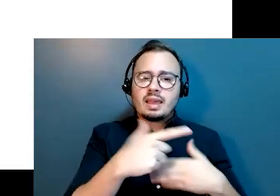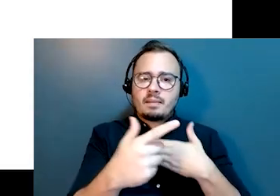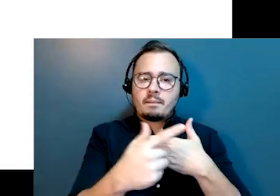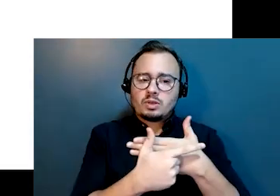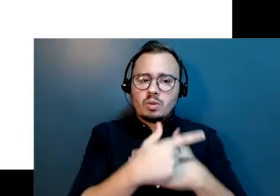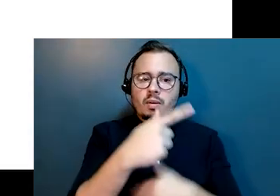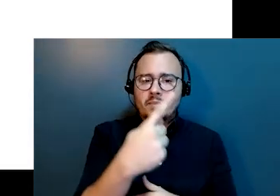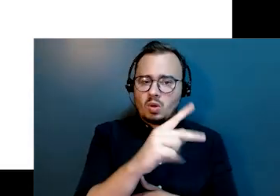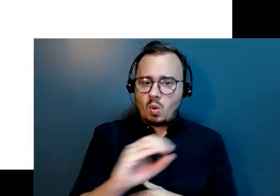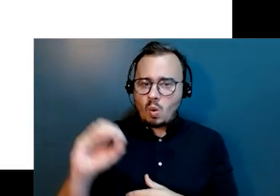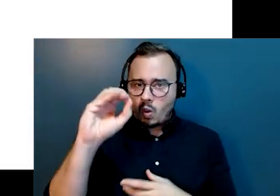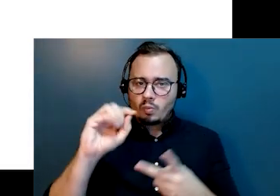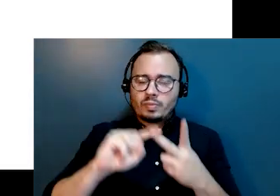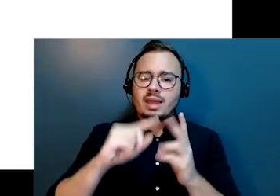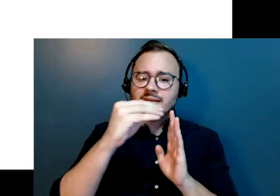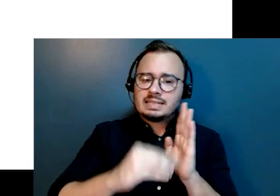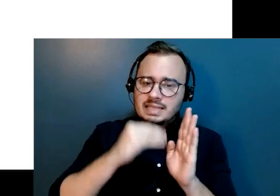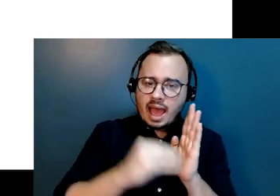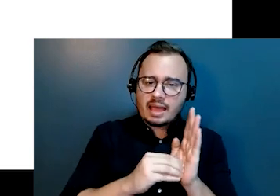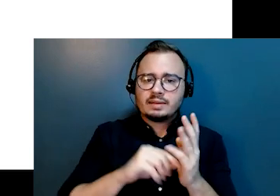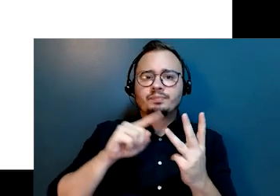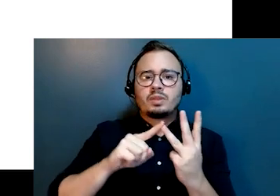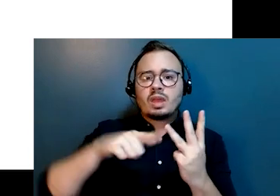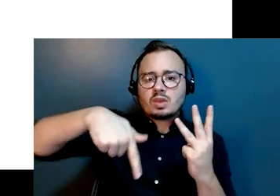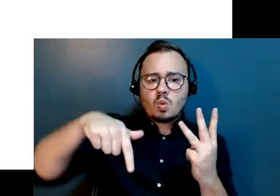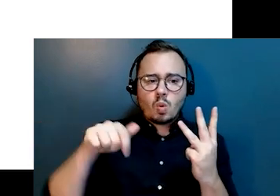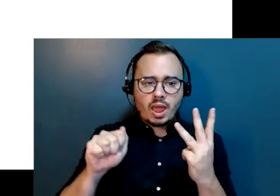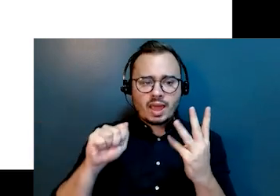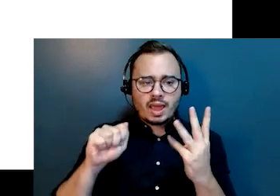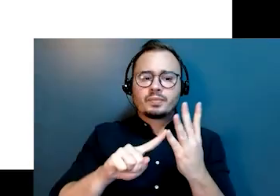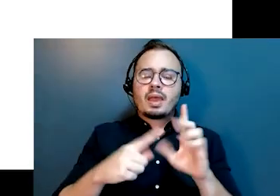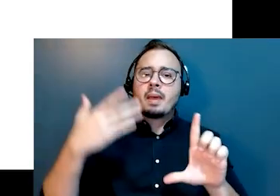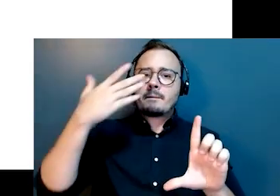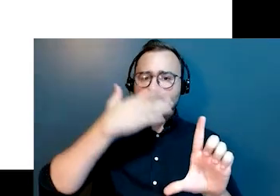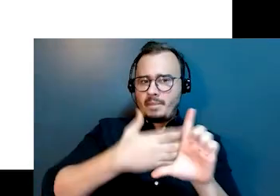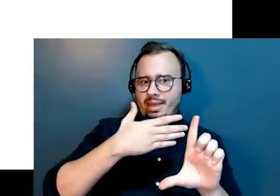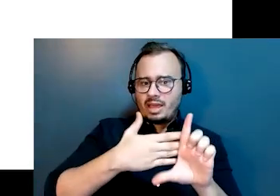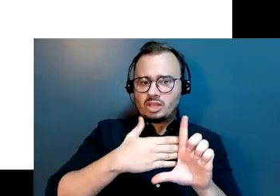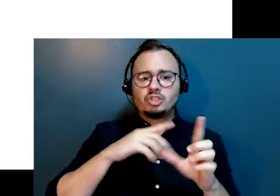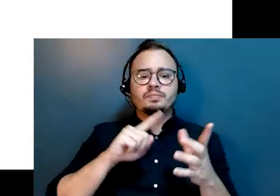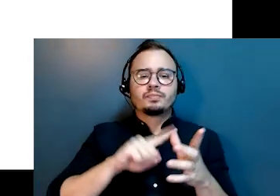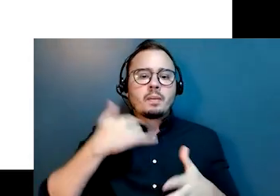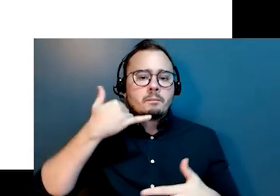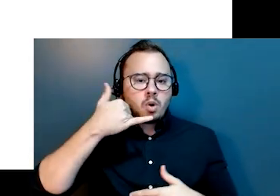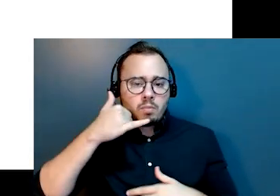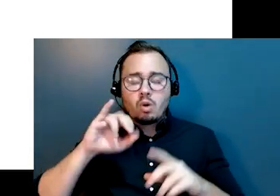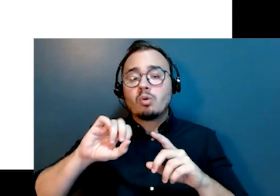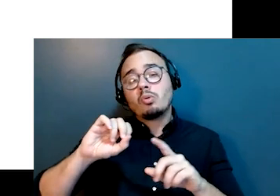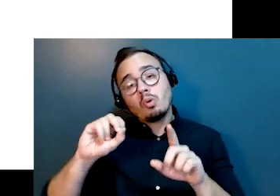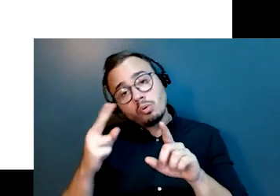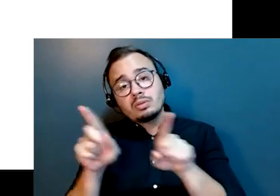pessoa analista de qualidade, vai ter uma equipe de back-end e uma equipe de mobile e talvez alguém de infraestrutura.